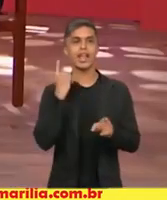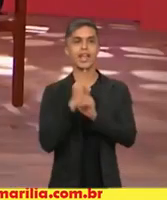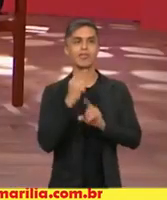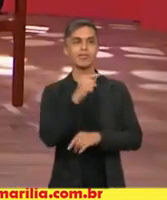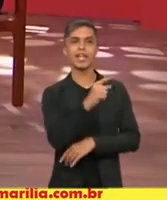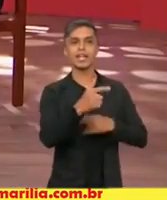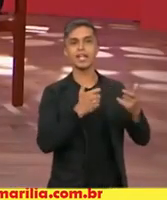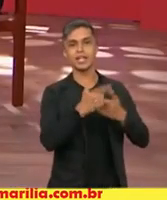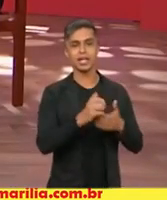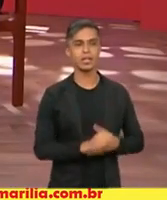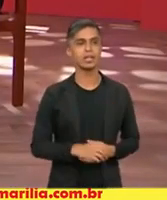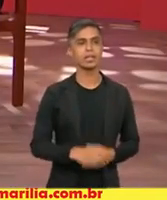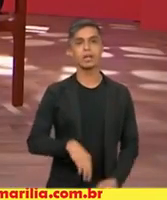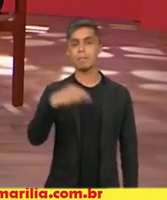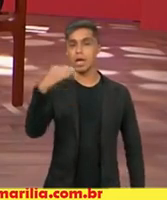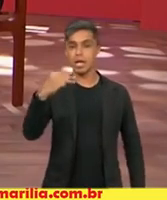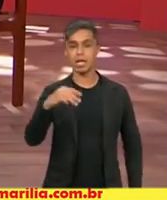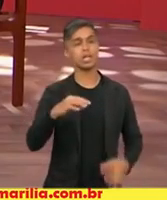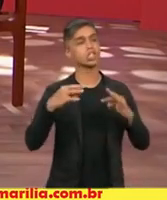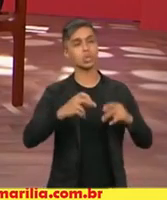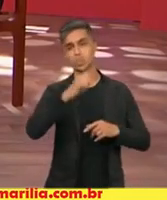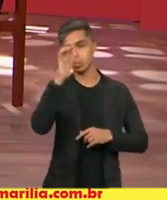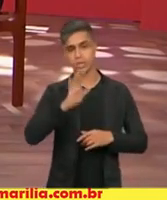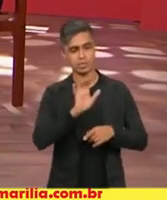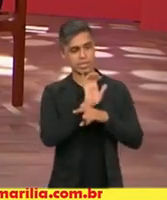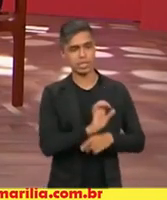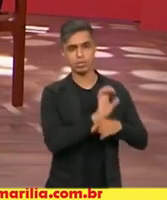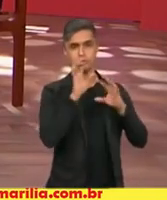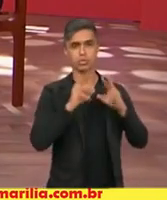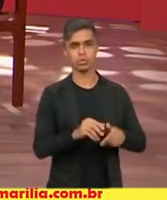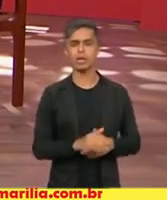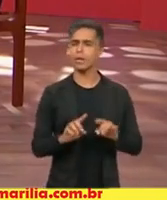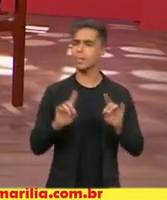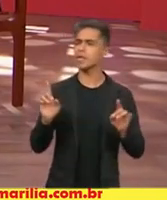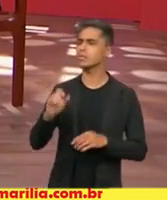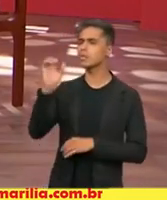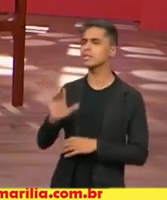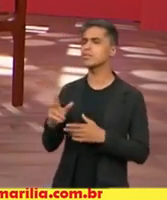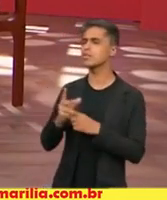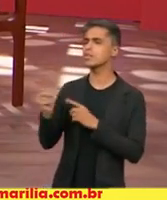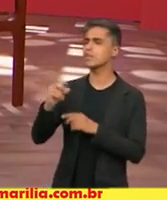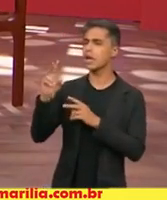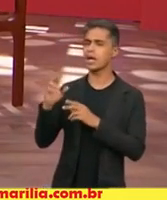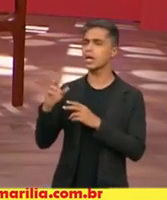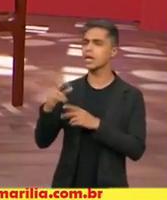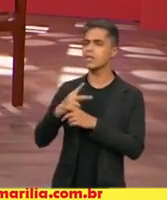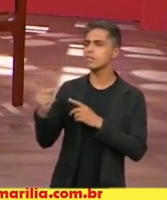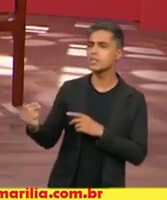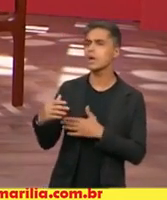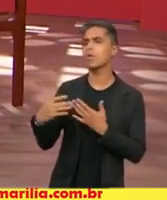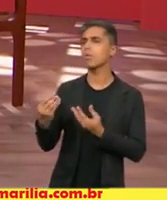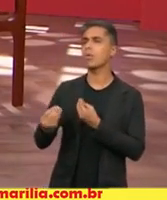os paulistas, os maranhenses, os paraenses, assim sucessivamente. Né? Mas o Brasil ganhou a guerra, por que o Império não saiu fortalecido dessa vitória?